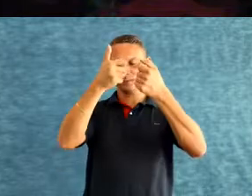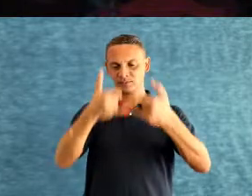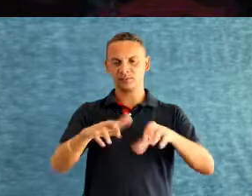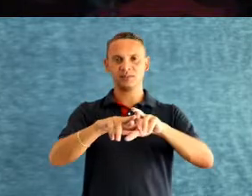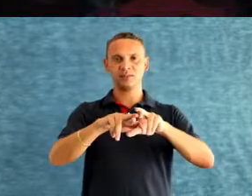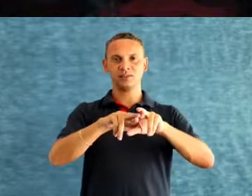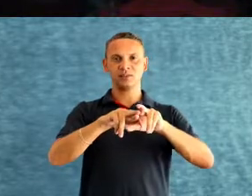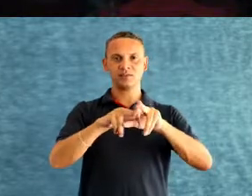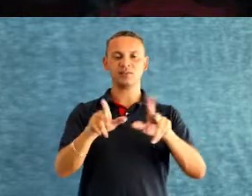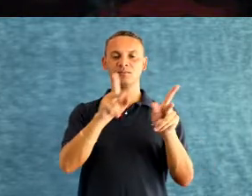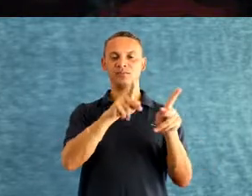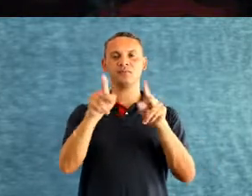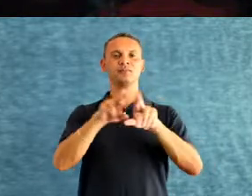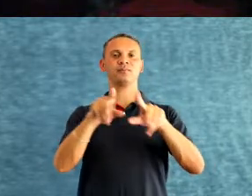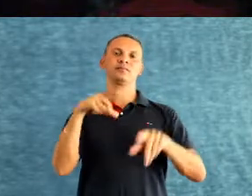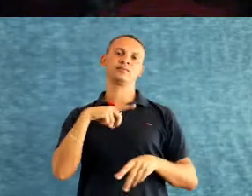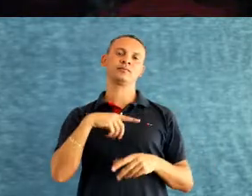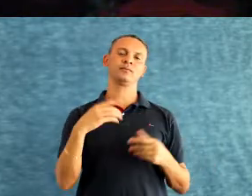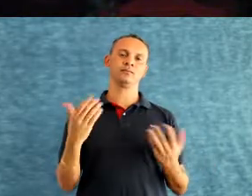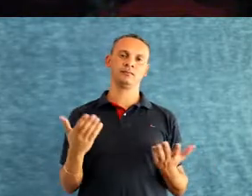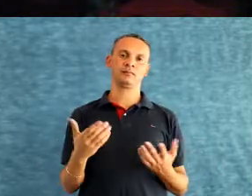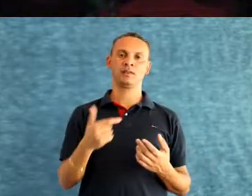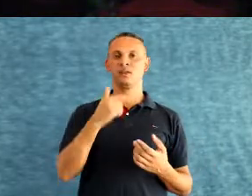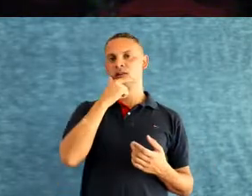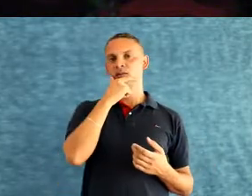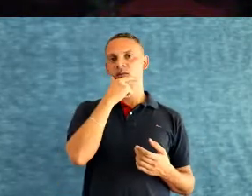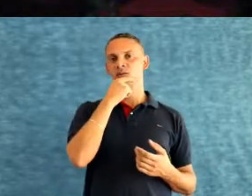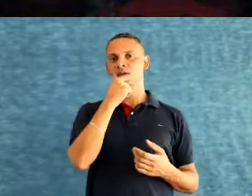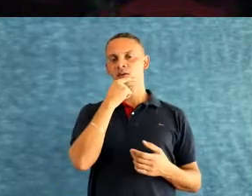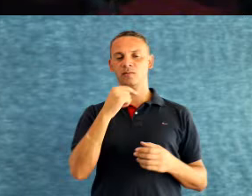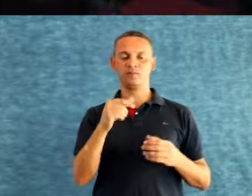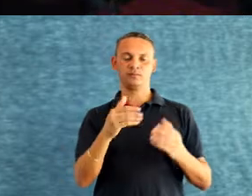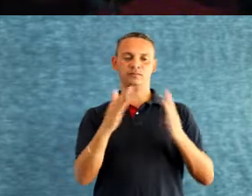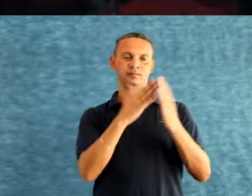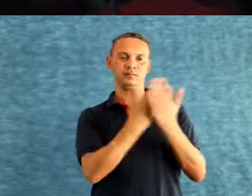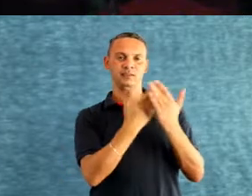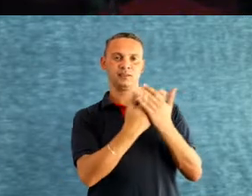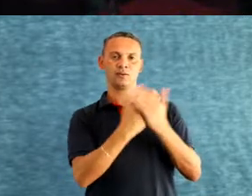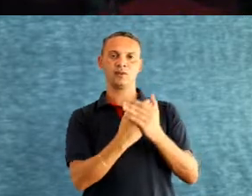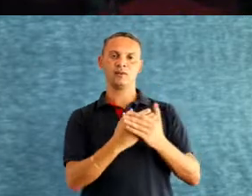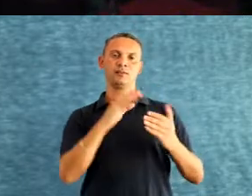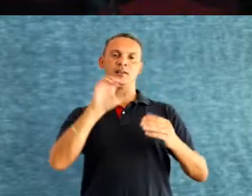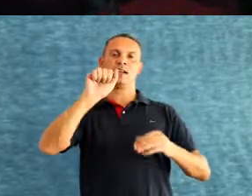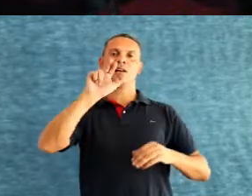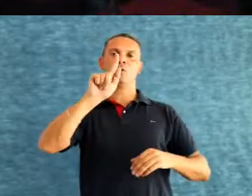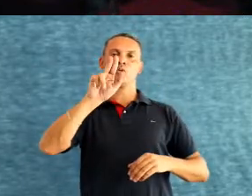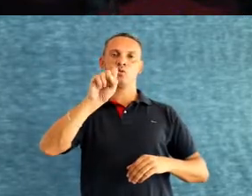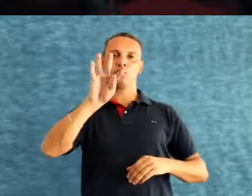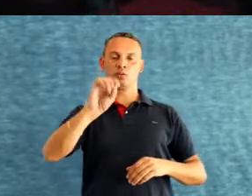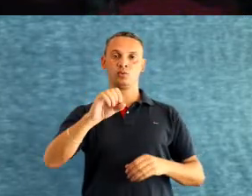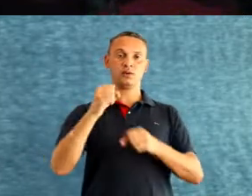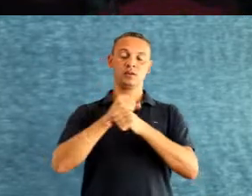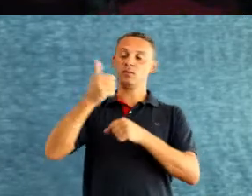magistério, a proposta filosófica e educacional do Colégio Augusto, que manteve na corte de 1838